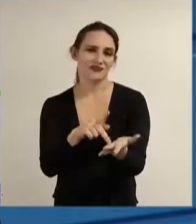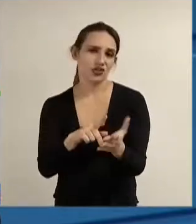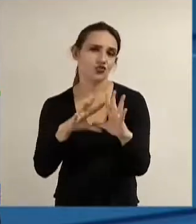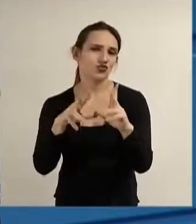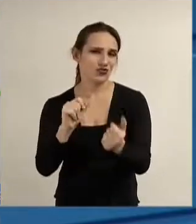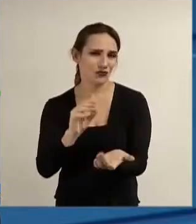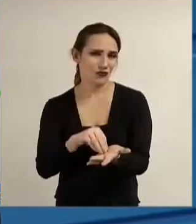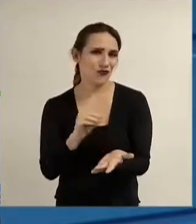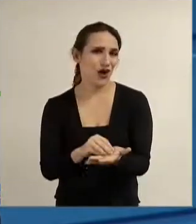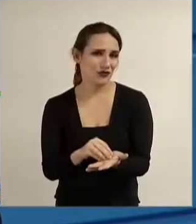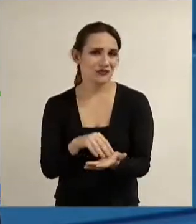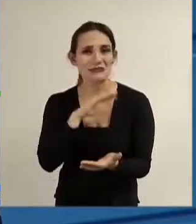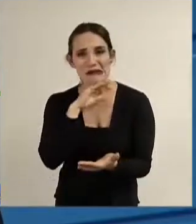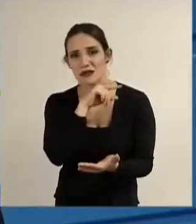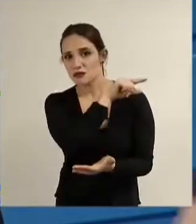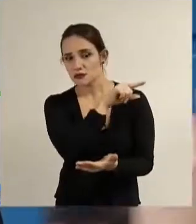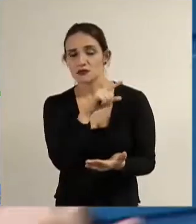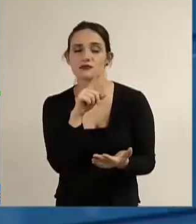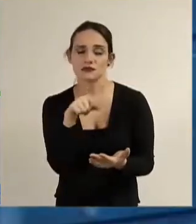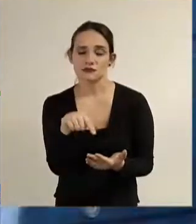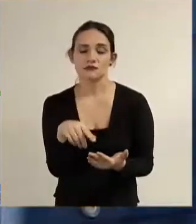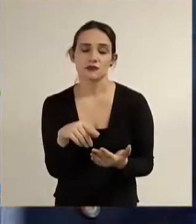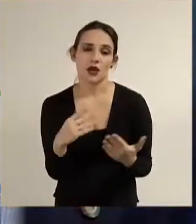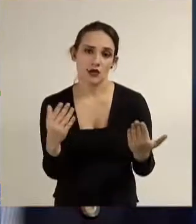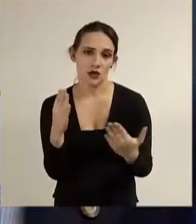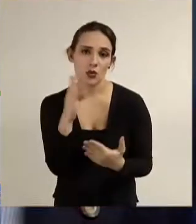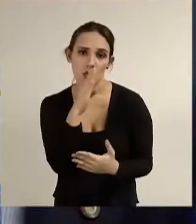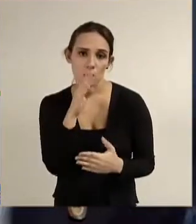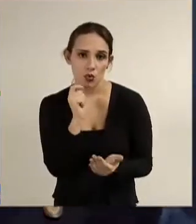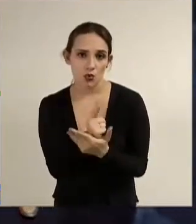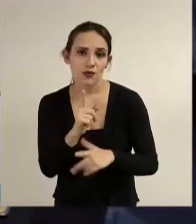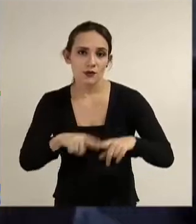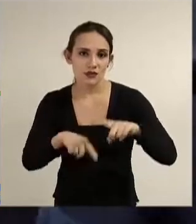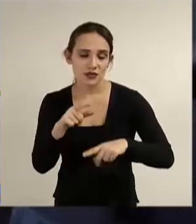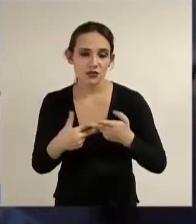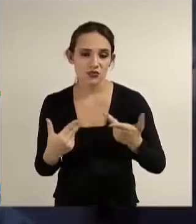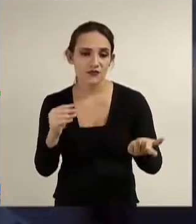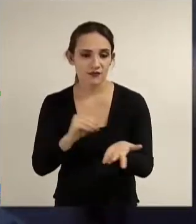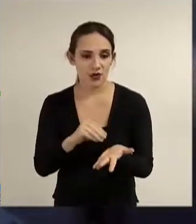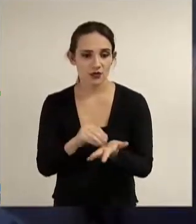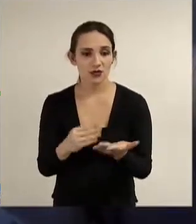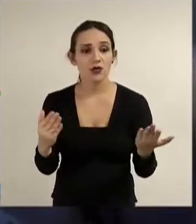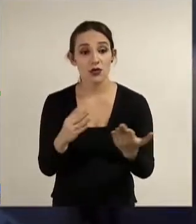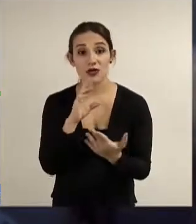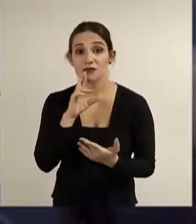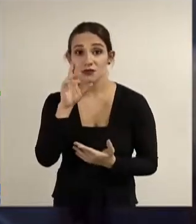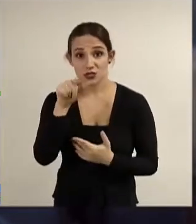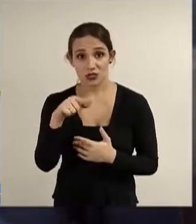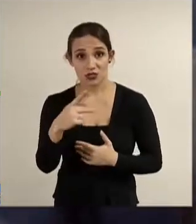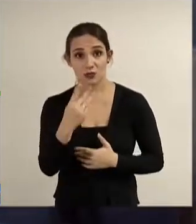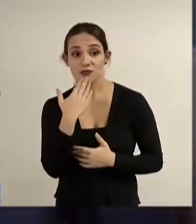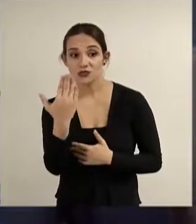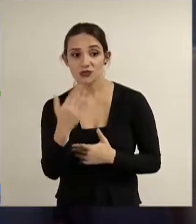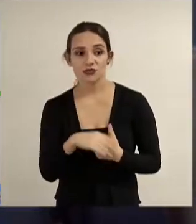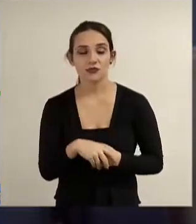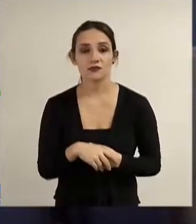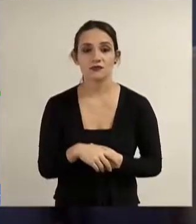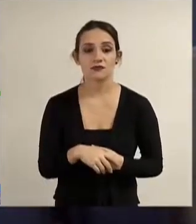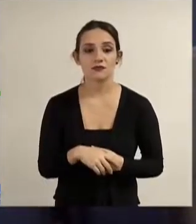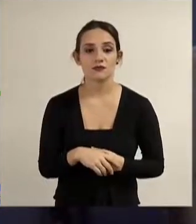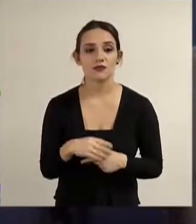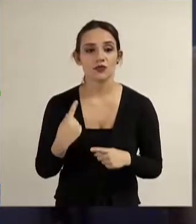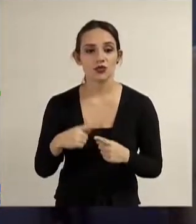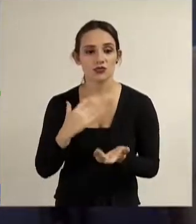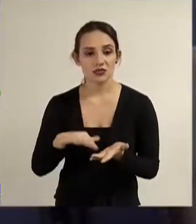essa situação drástica que efetivamente vive o Hospital Regional. Então, como eu disse na manifestação, resposta à Vossa Excelência aqui, o